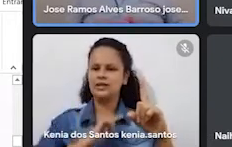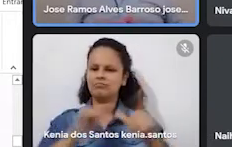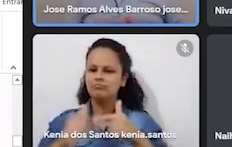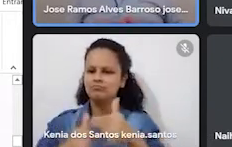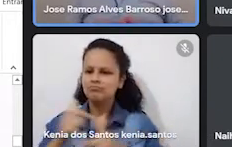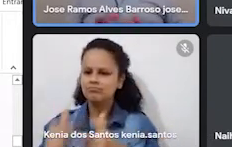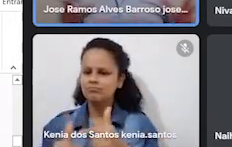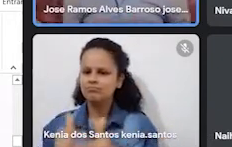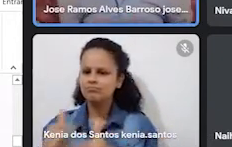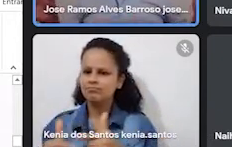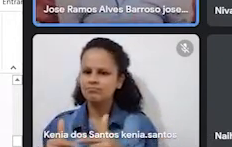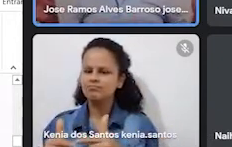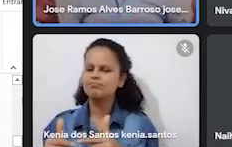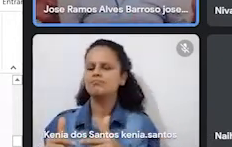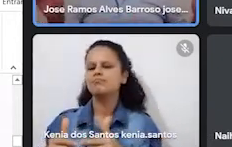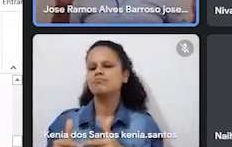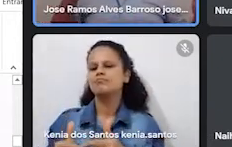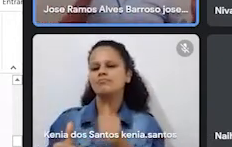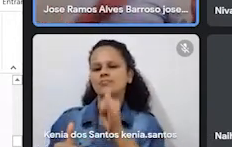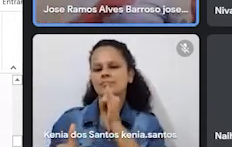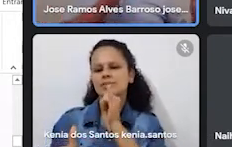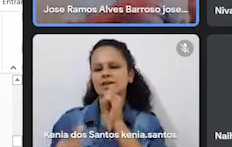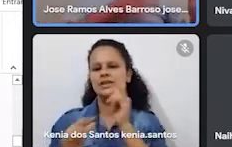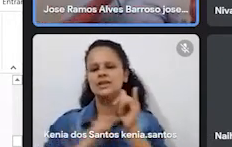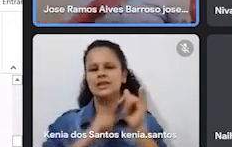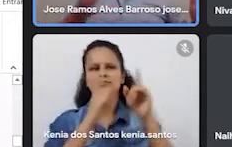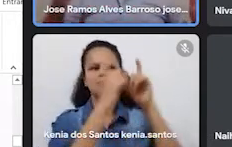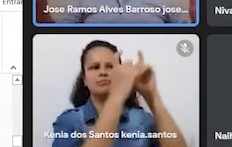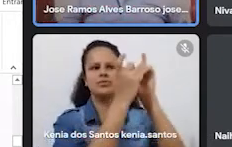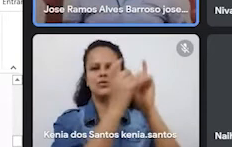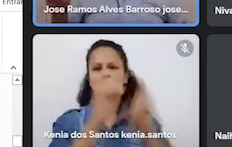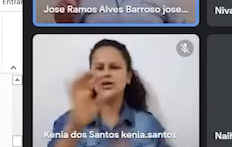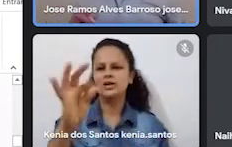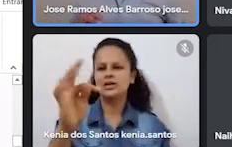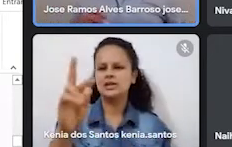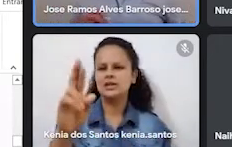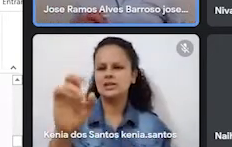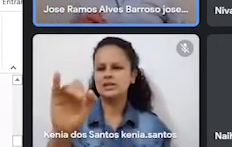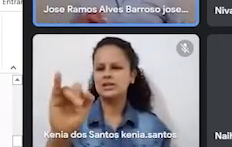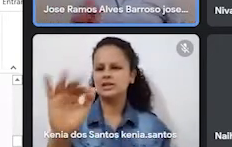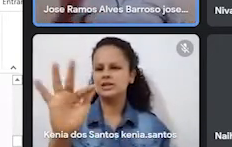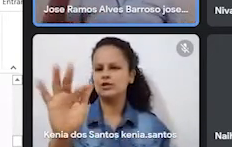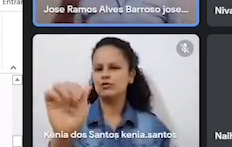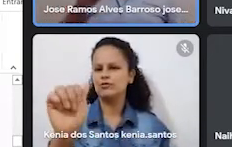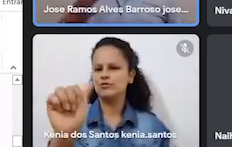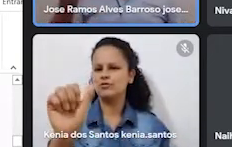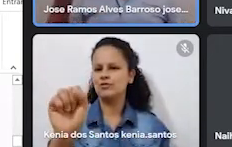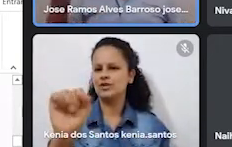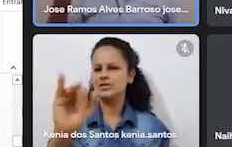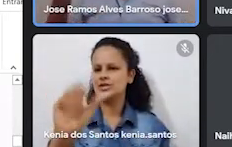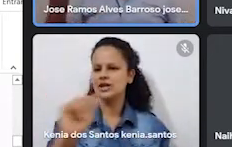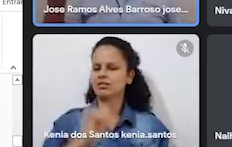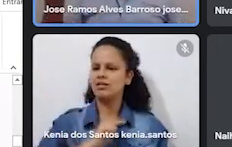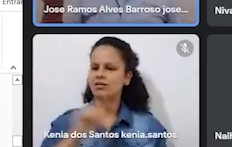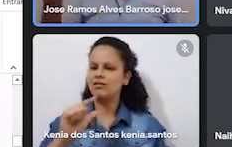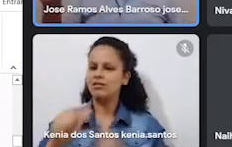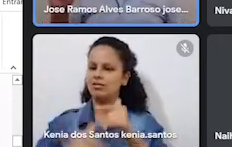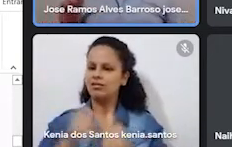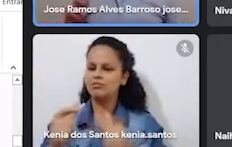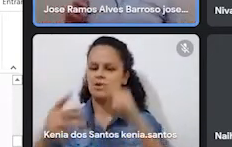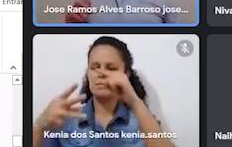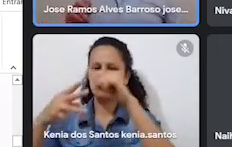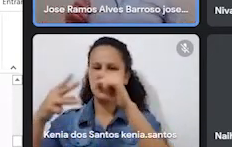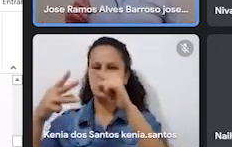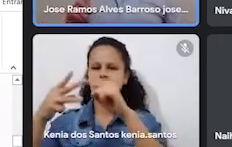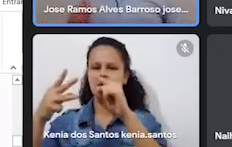exemplo, cada vez que for abrir uma chave trifásica, você, no mínimo, vai fazer 3 operações. Então, você tem que ir lá e ir